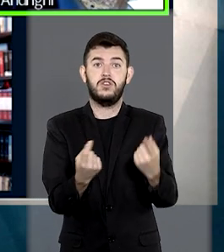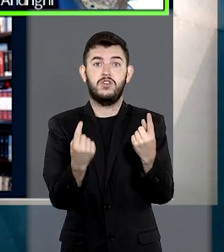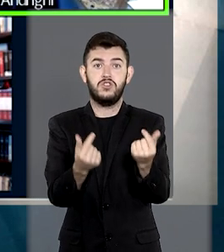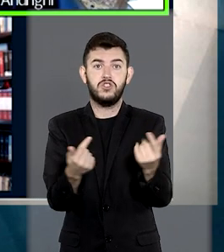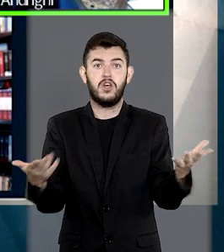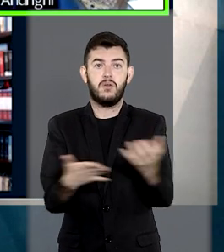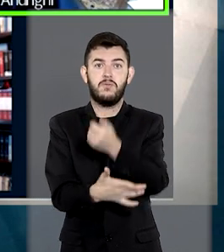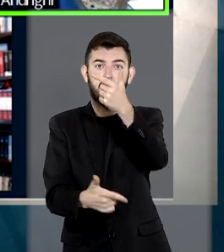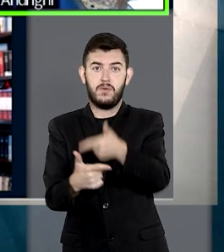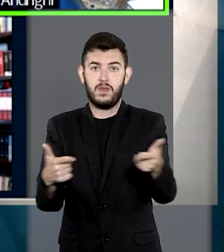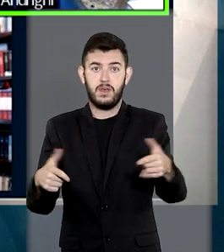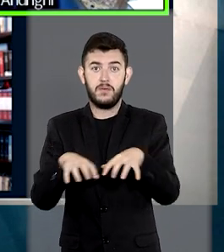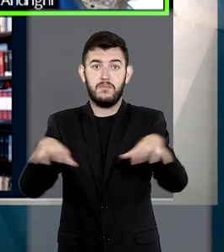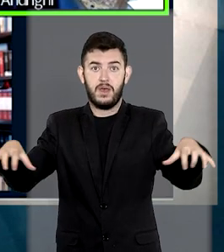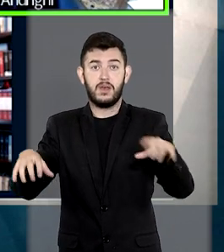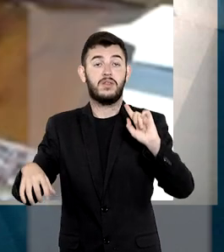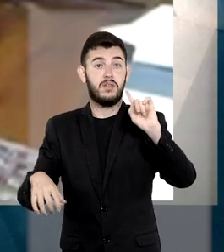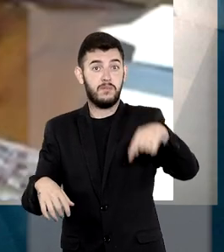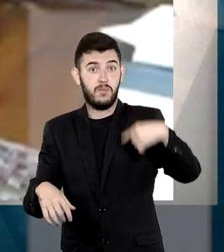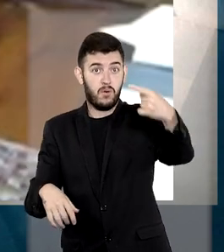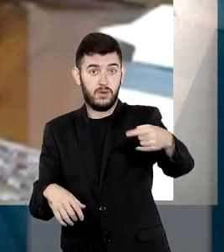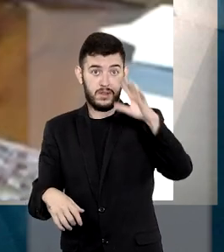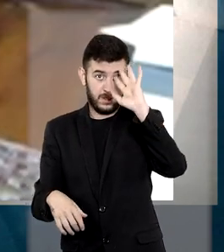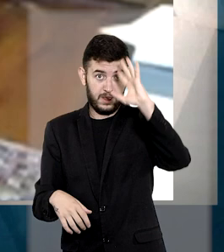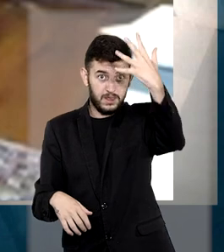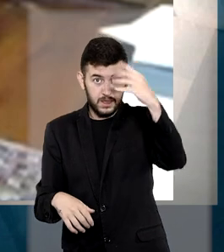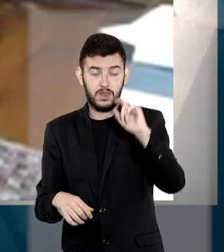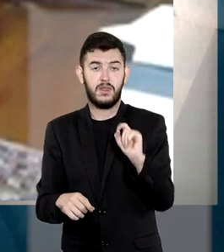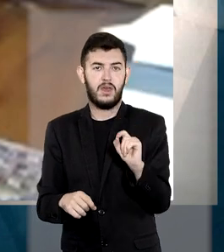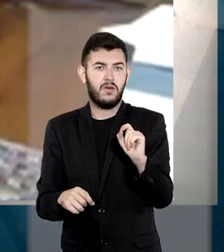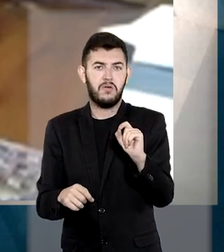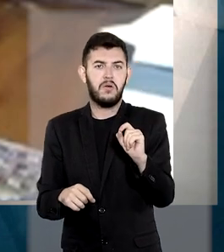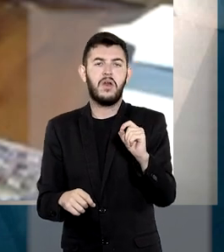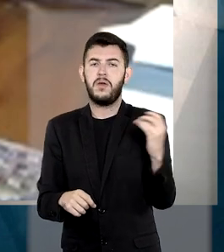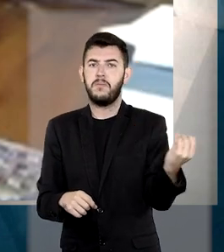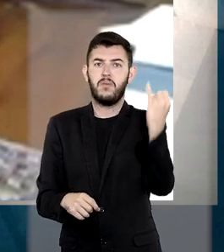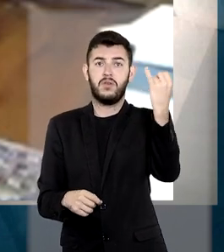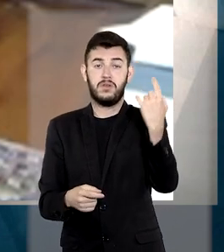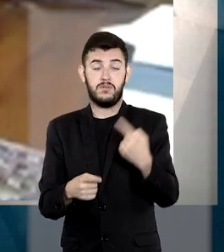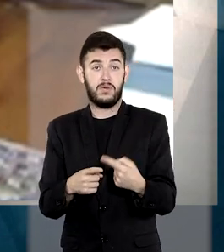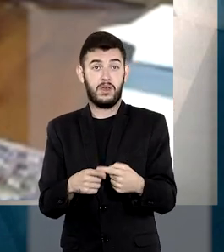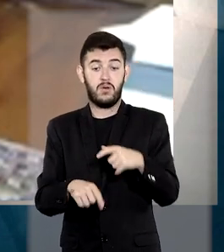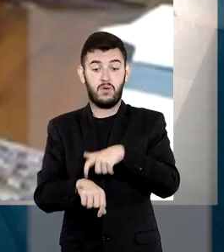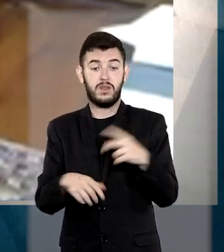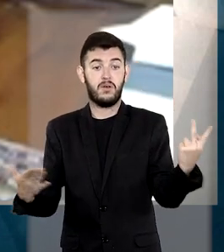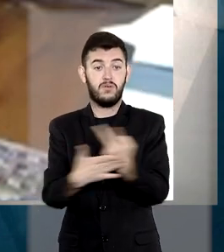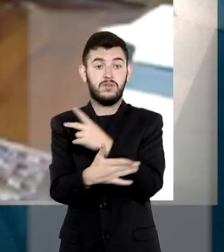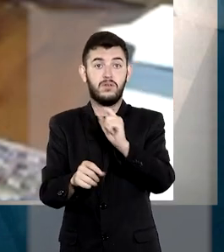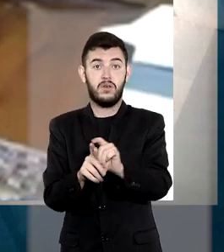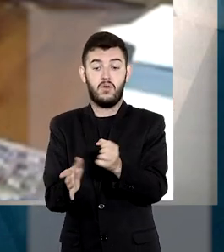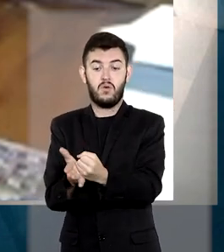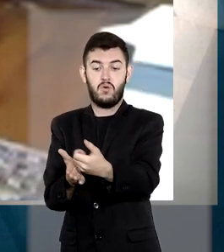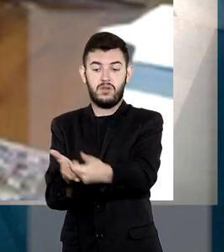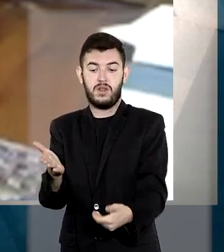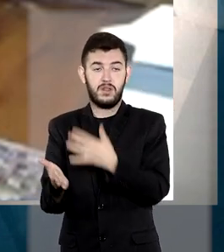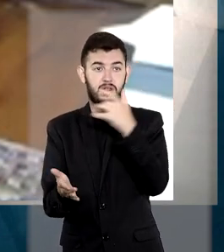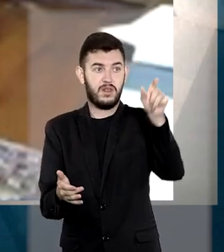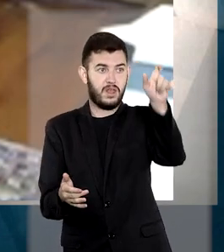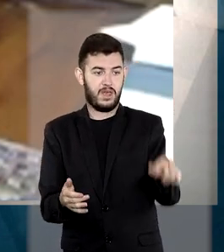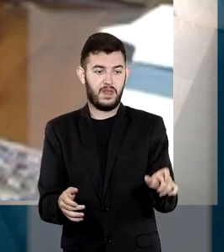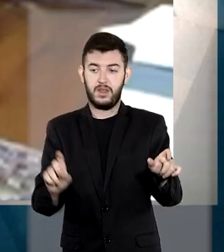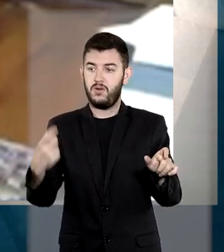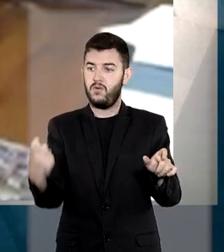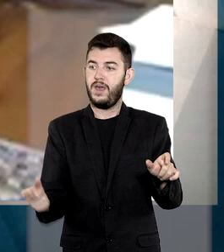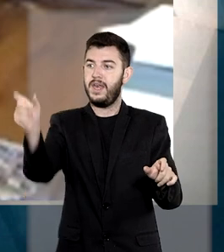público da União Estável é irrelevante, porque quando a medida foi deferida, o contrato particular celebrado entre a recorrente e